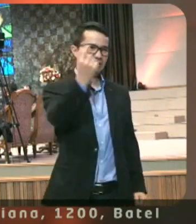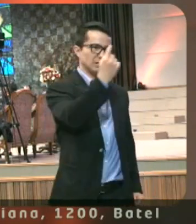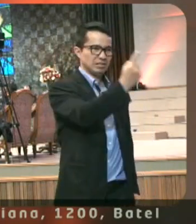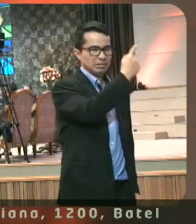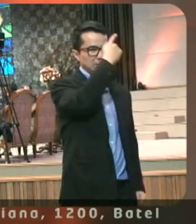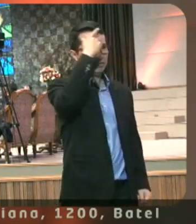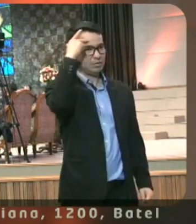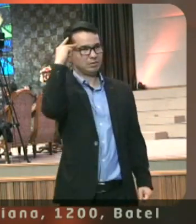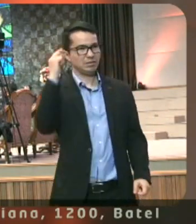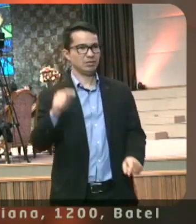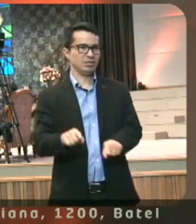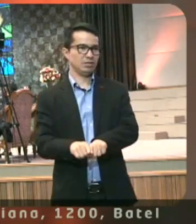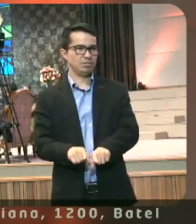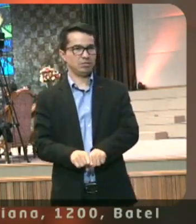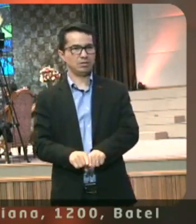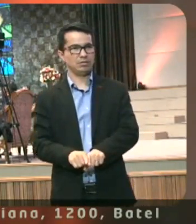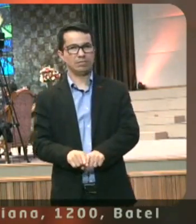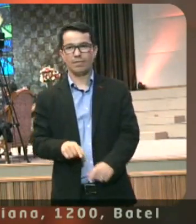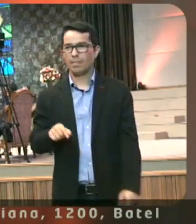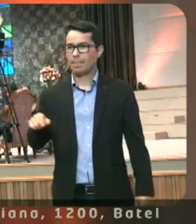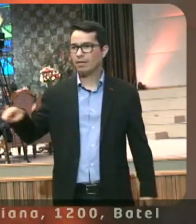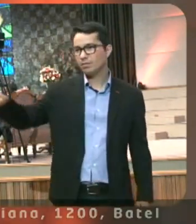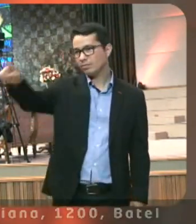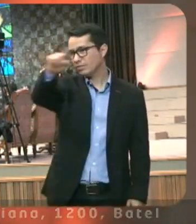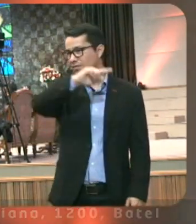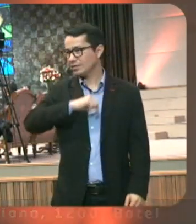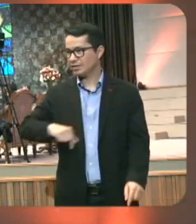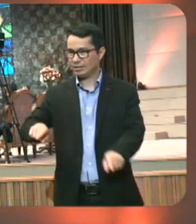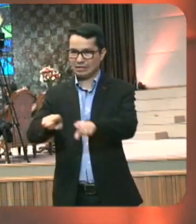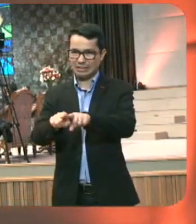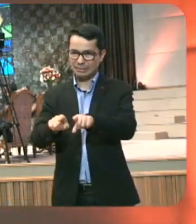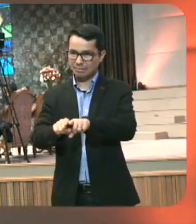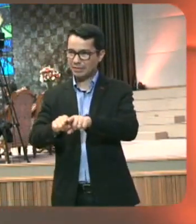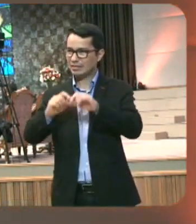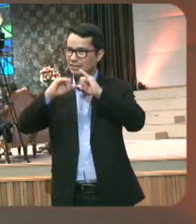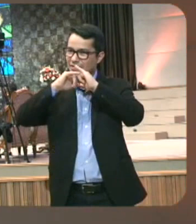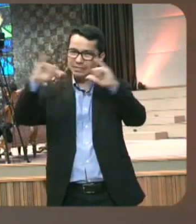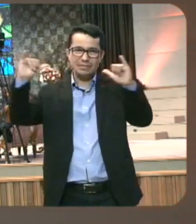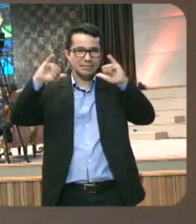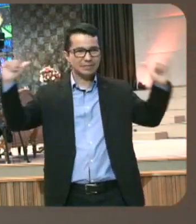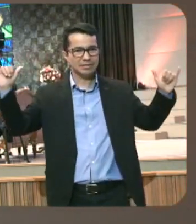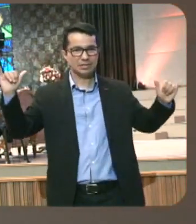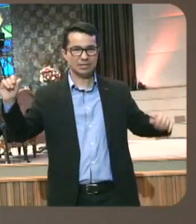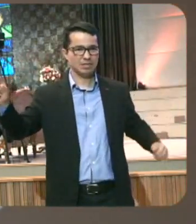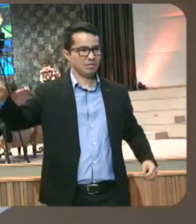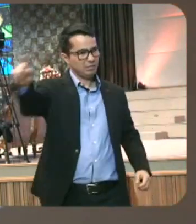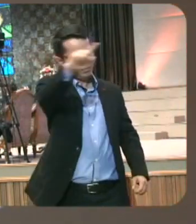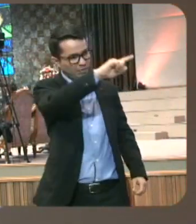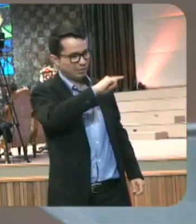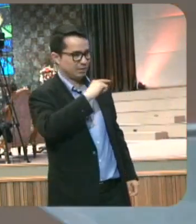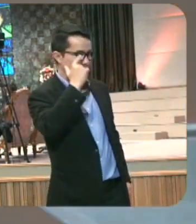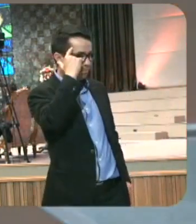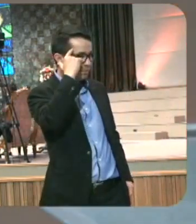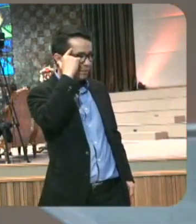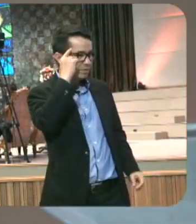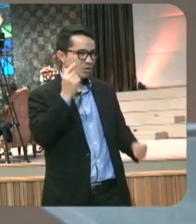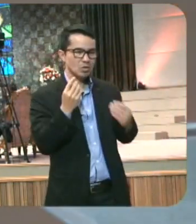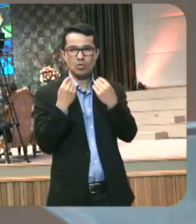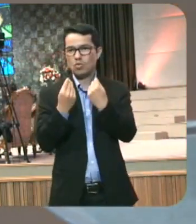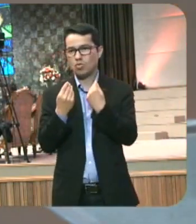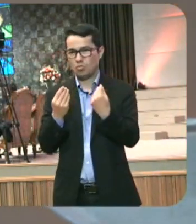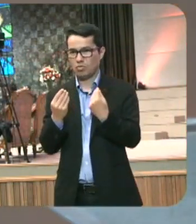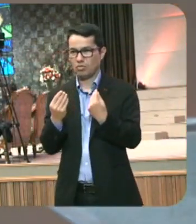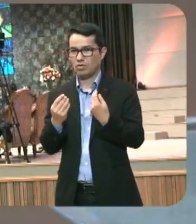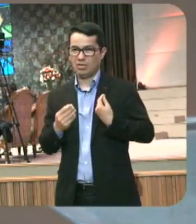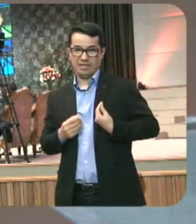mudar a tua boca. Porque a Bíblia diz que de uma mesma fonte não pode sair água